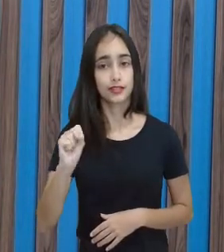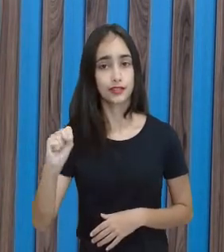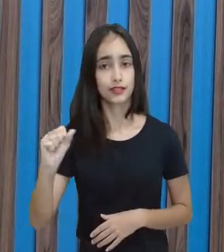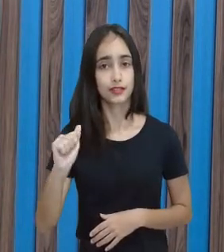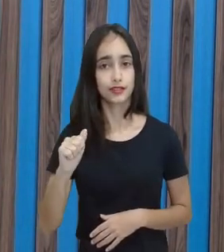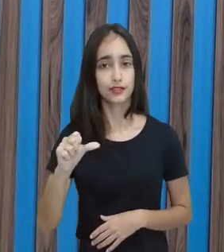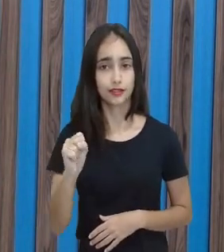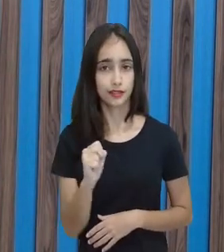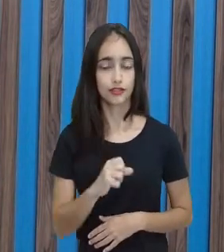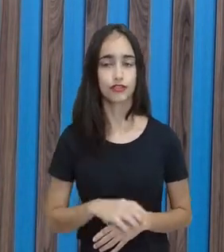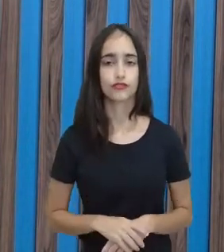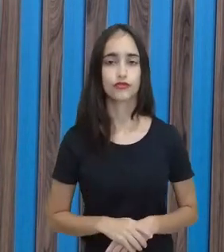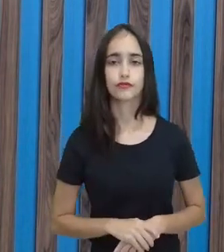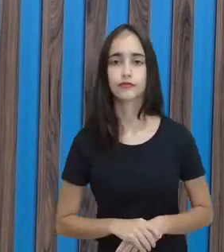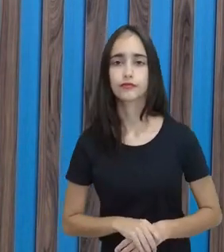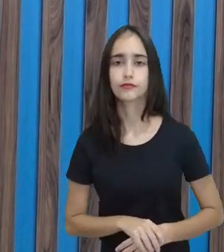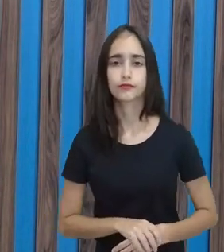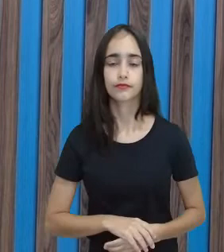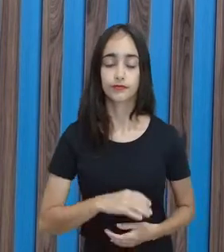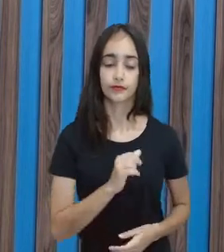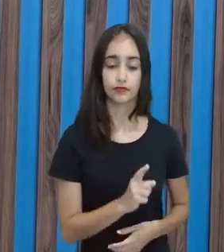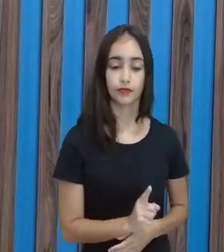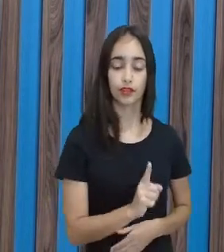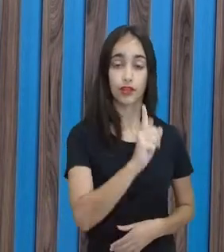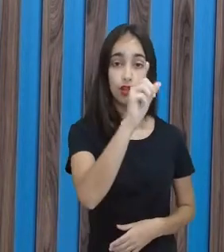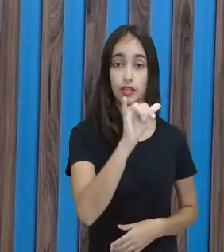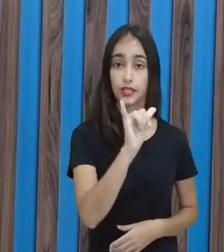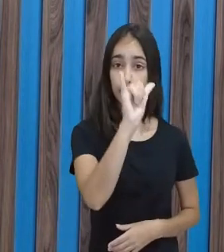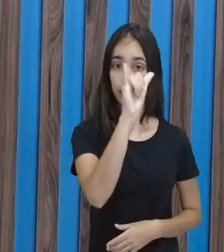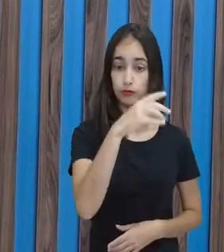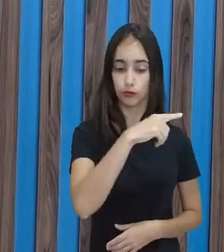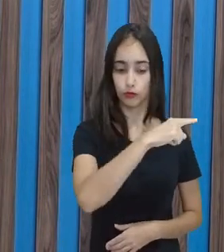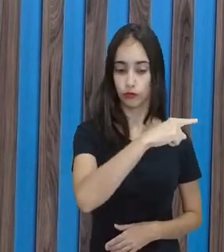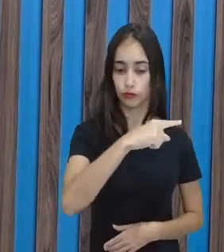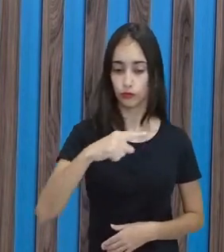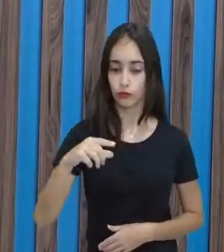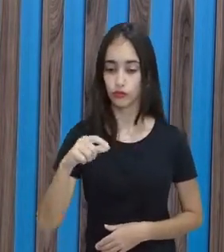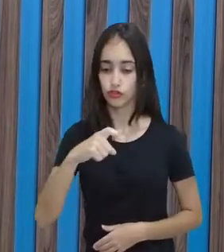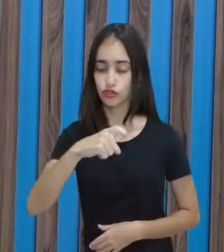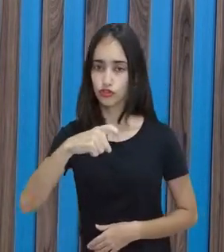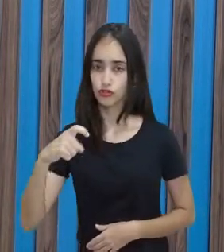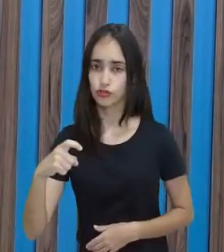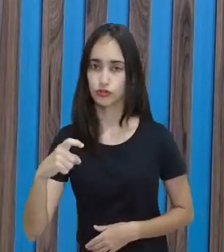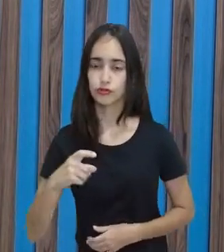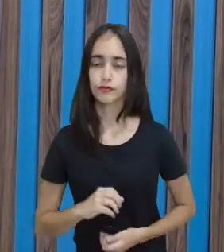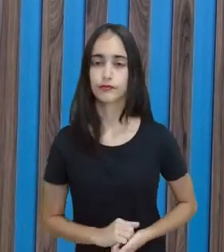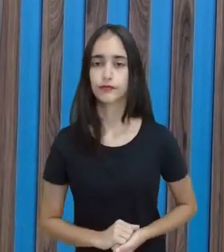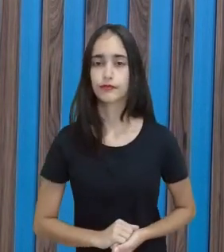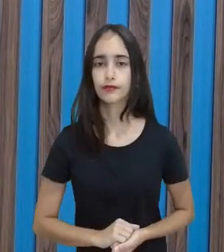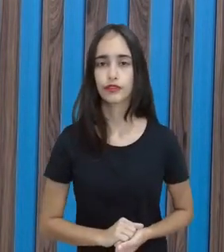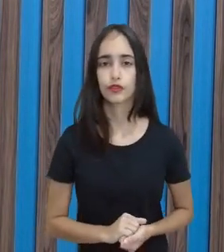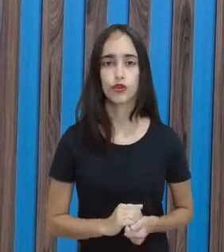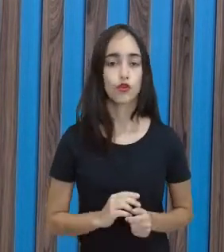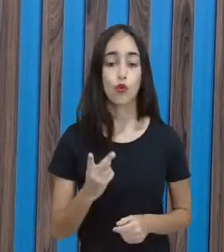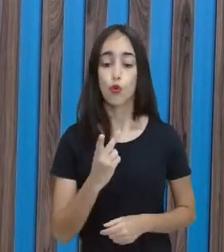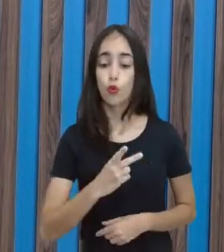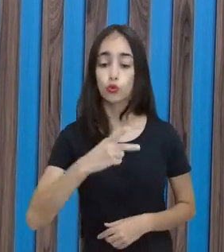Ordenadas para Y, abscissas para X. Os dois eixos aqui